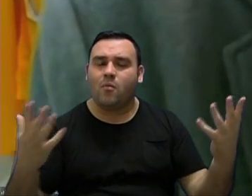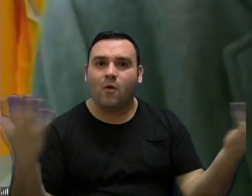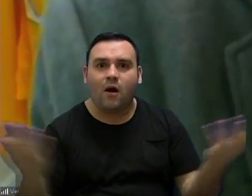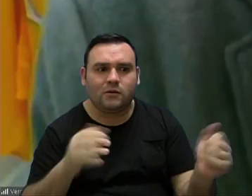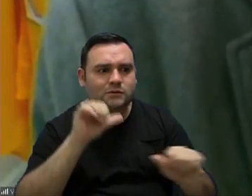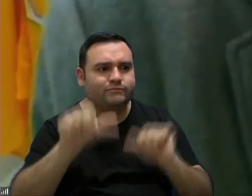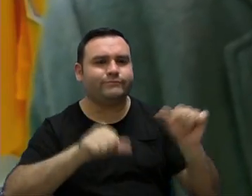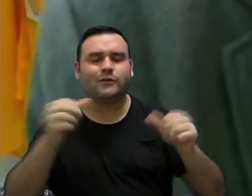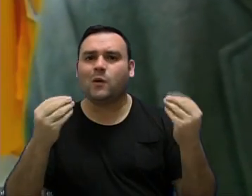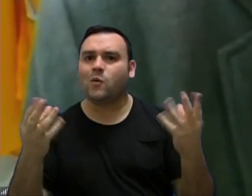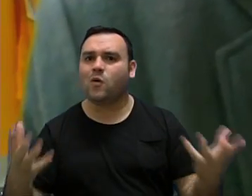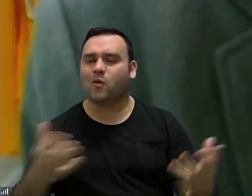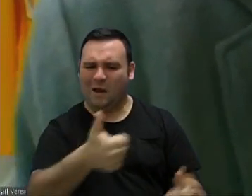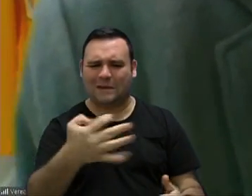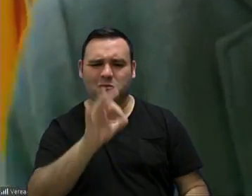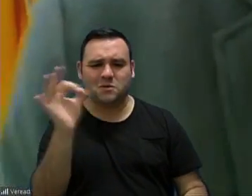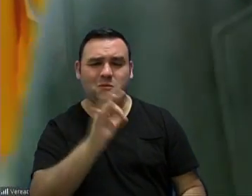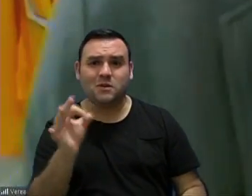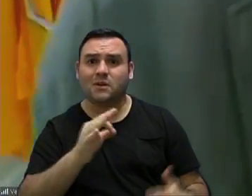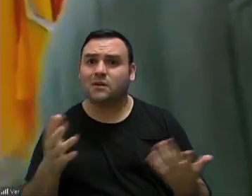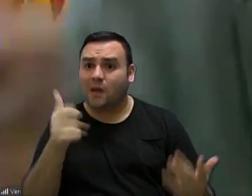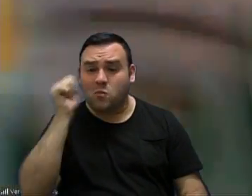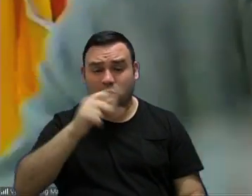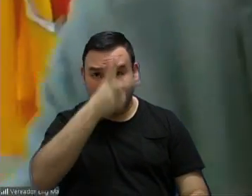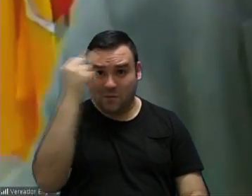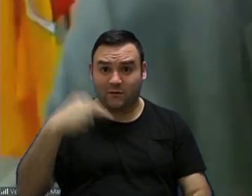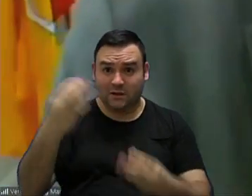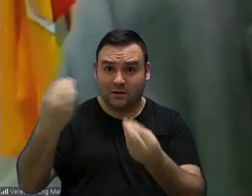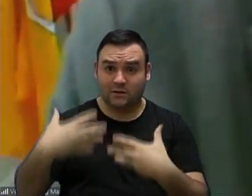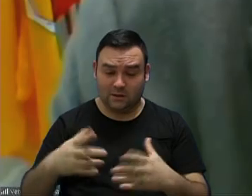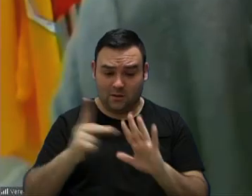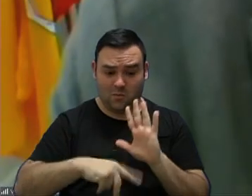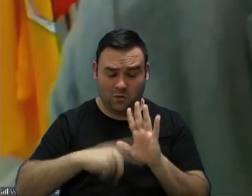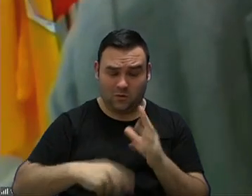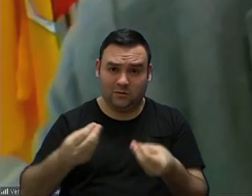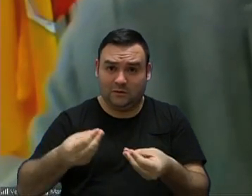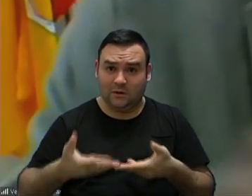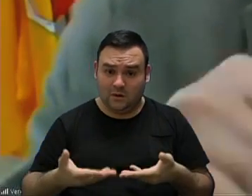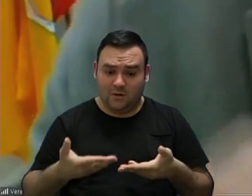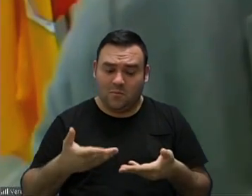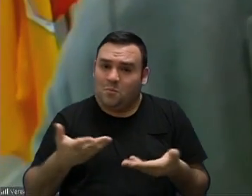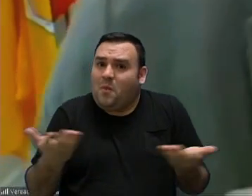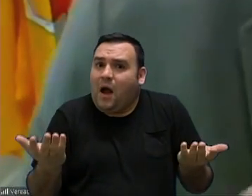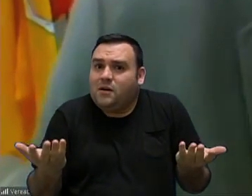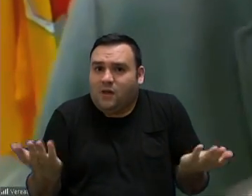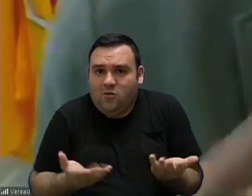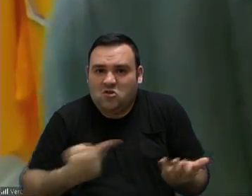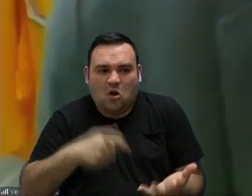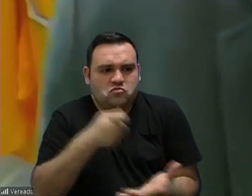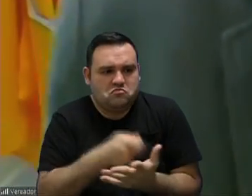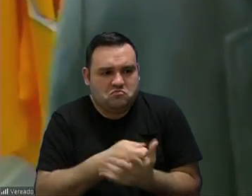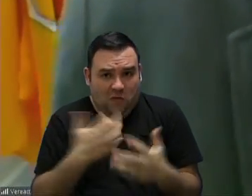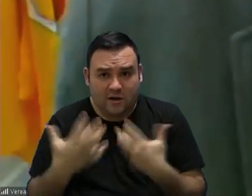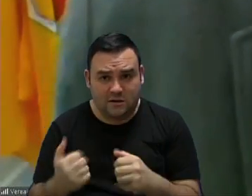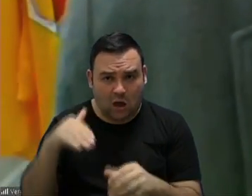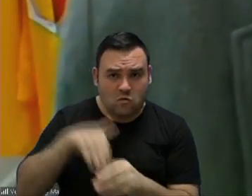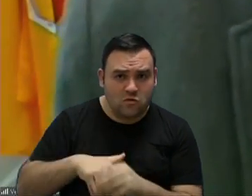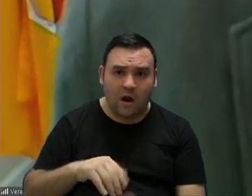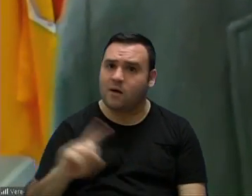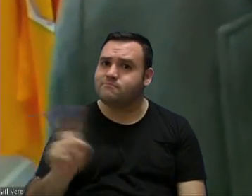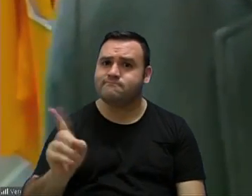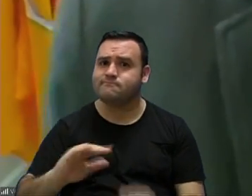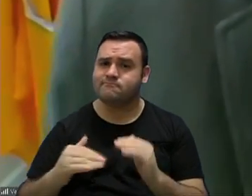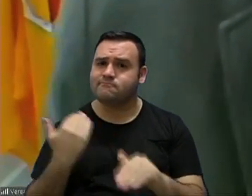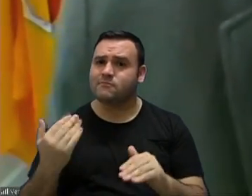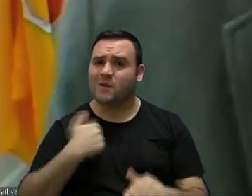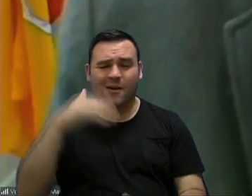fazer isso? Pelo amor de Deus, a prefeita mandou o projeto aqui. Agora, isso não quer dizer que nós somos obrigados a votar. E